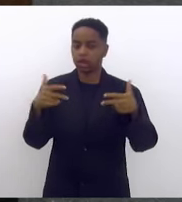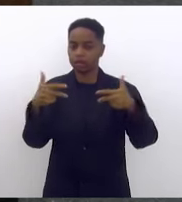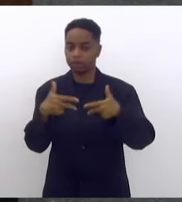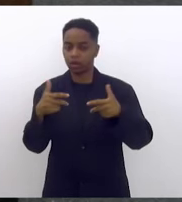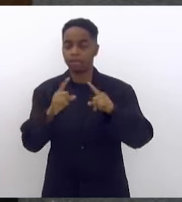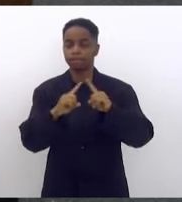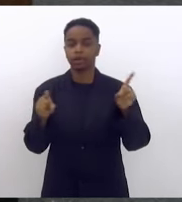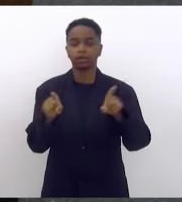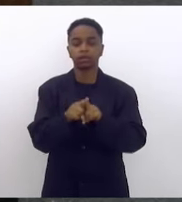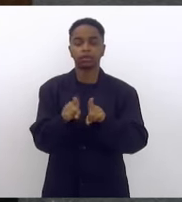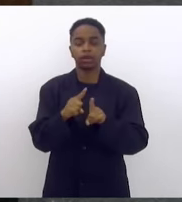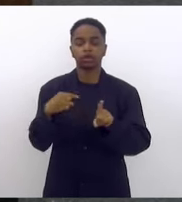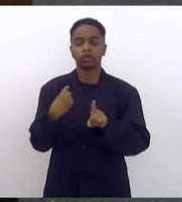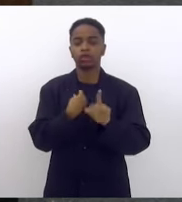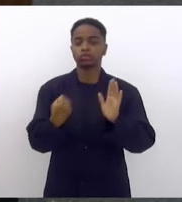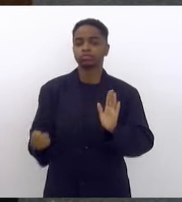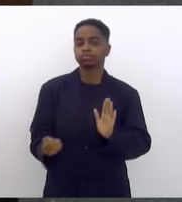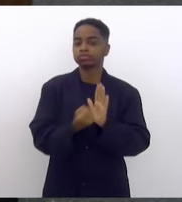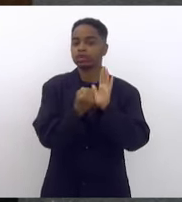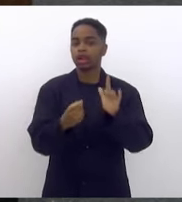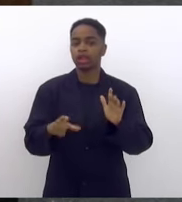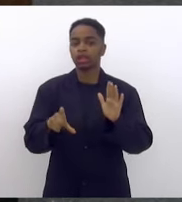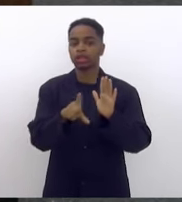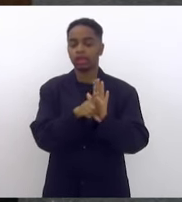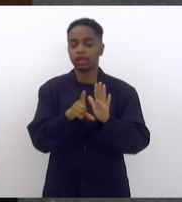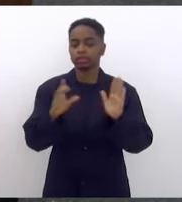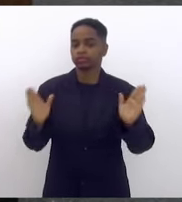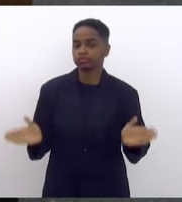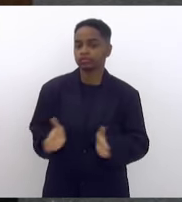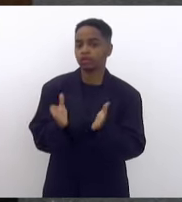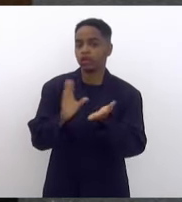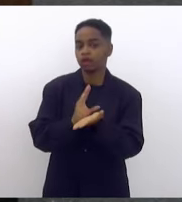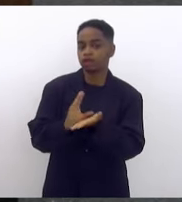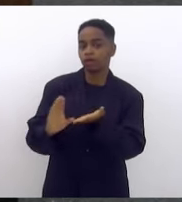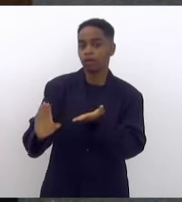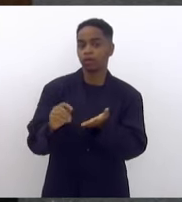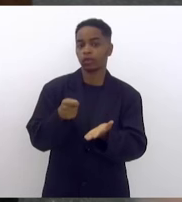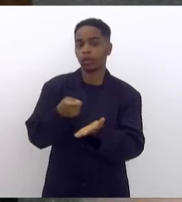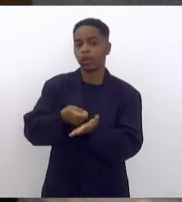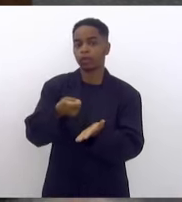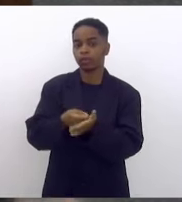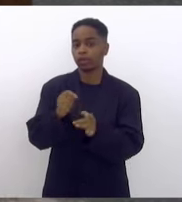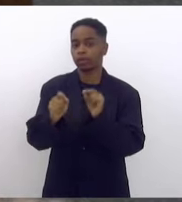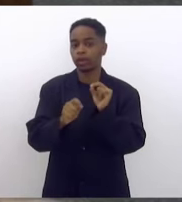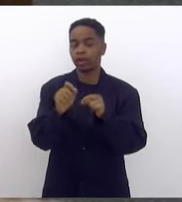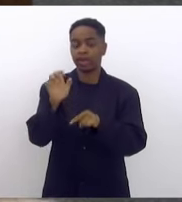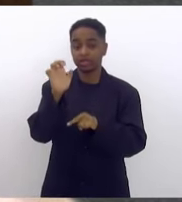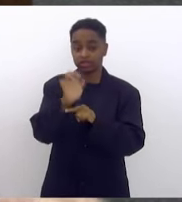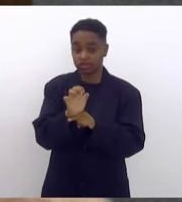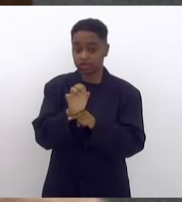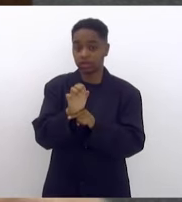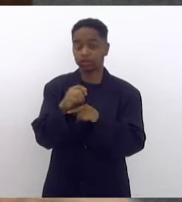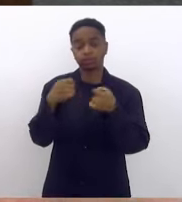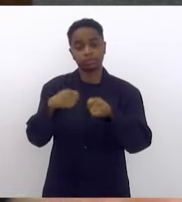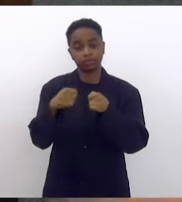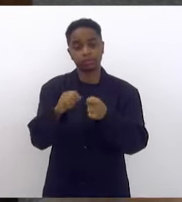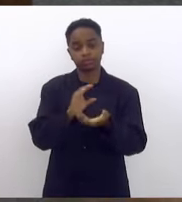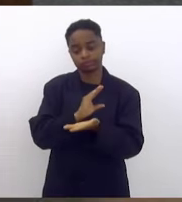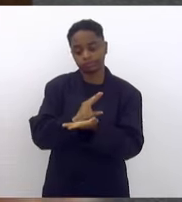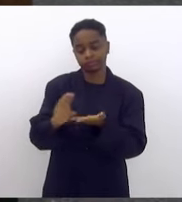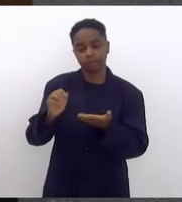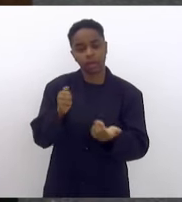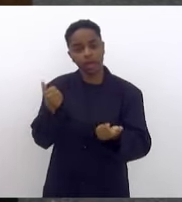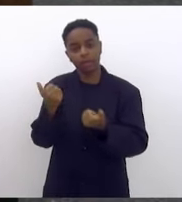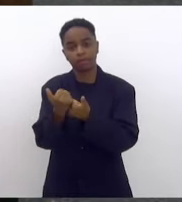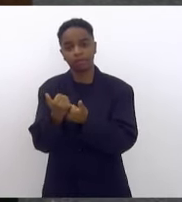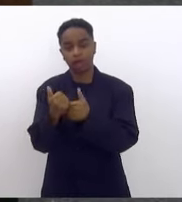está consagrando nessa lei o fomento, que é a obrigatoriedade do Estado de fomentar